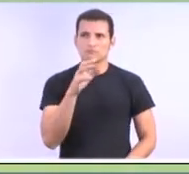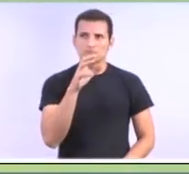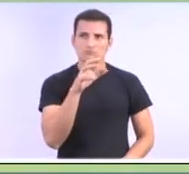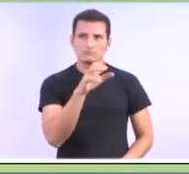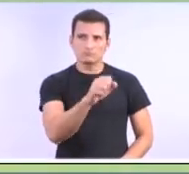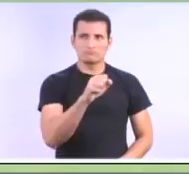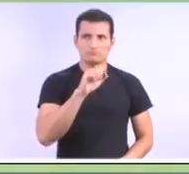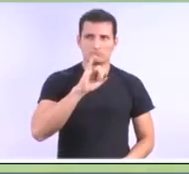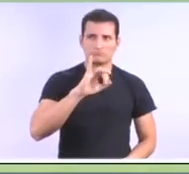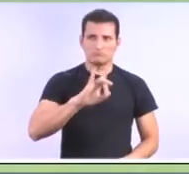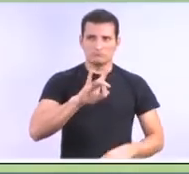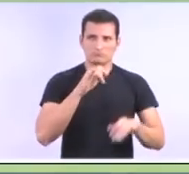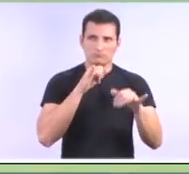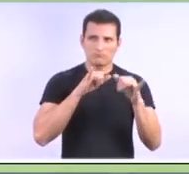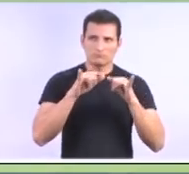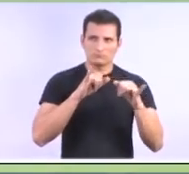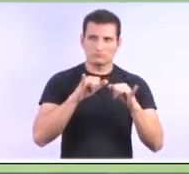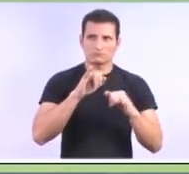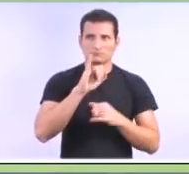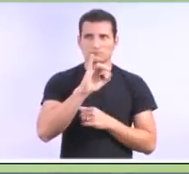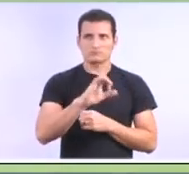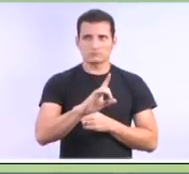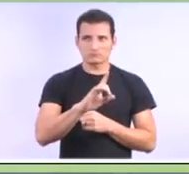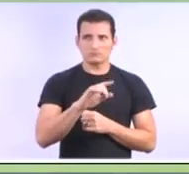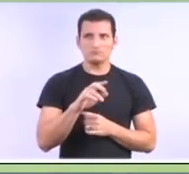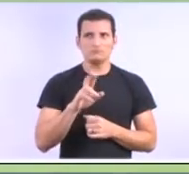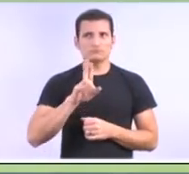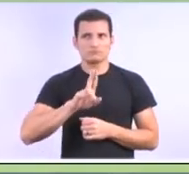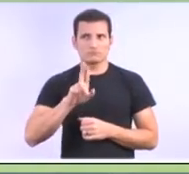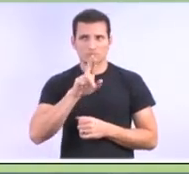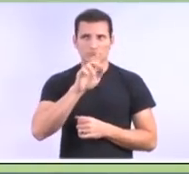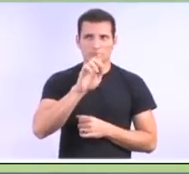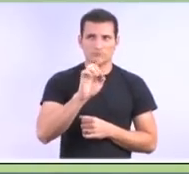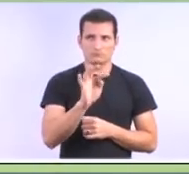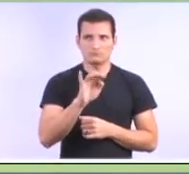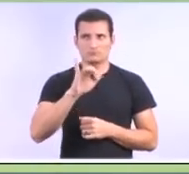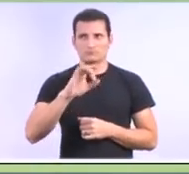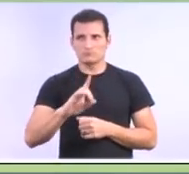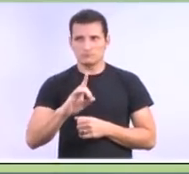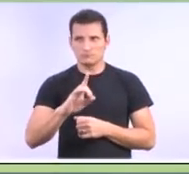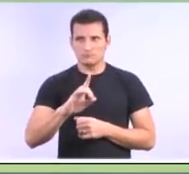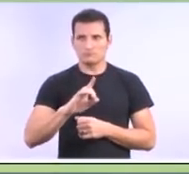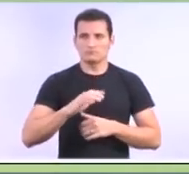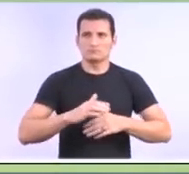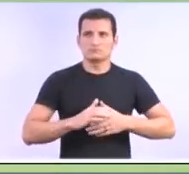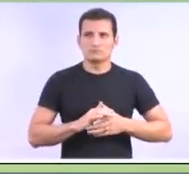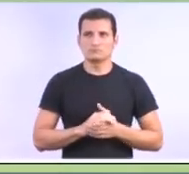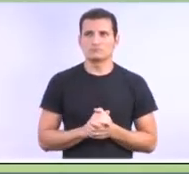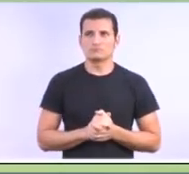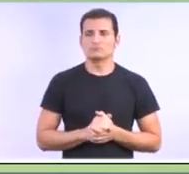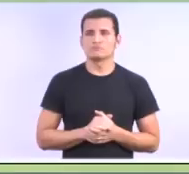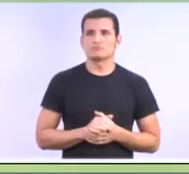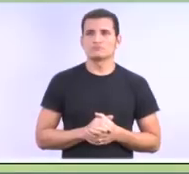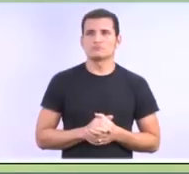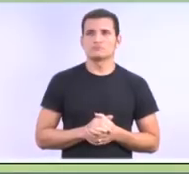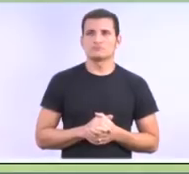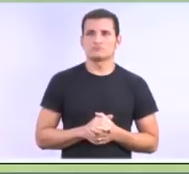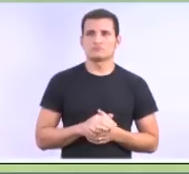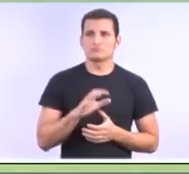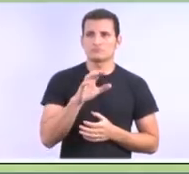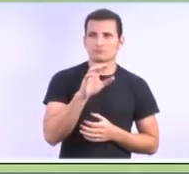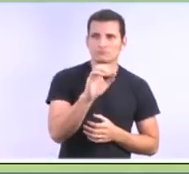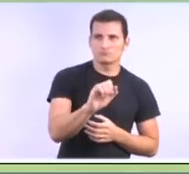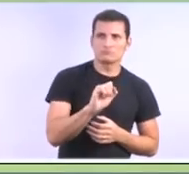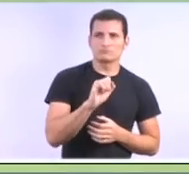do ID, olha, eu vou querer buscar alguma informação do ID. Eu vou usar o getID. GetID, eu quero pegar os valores de